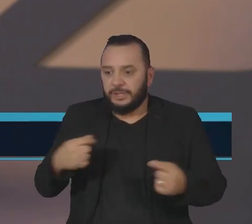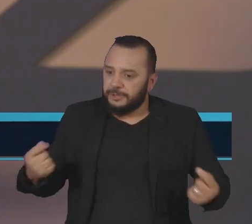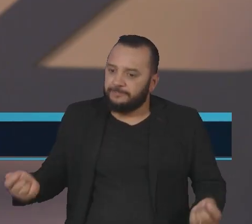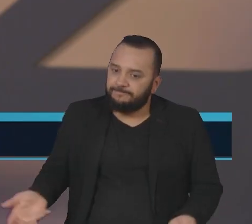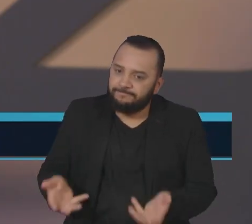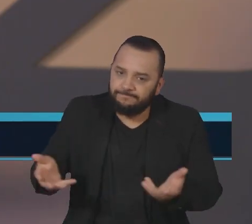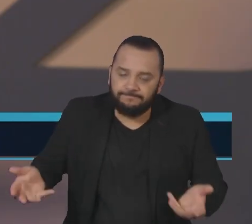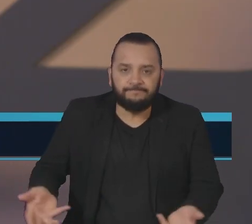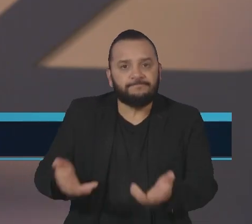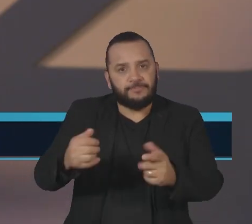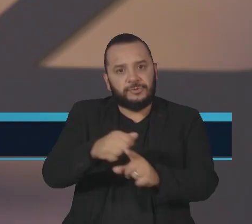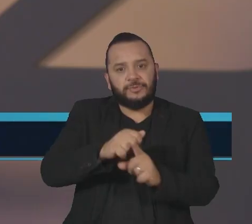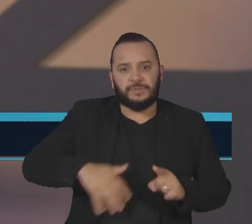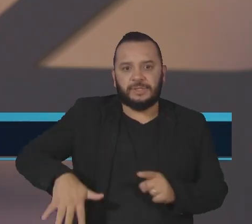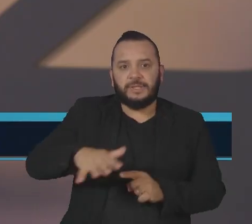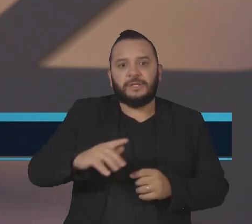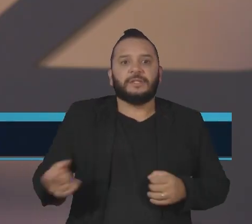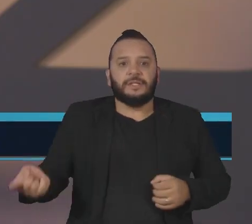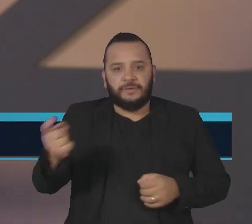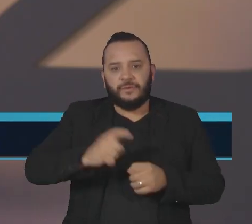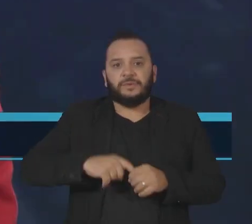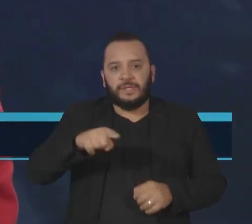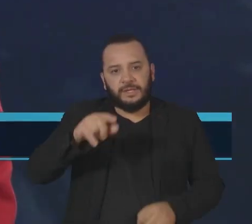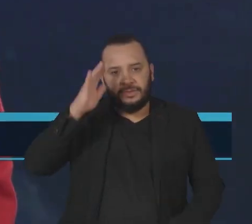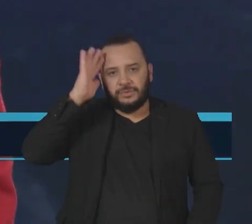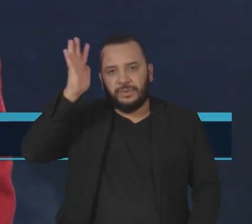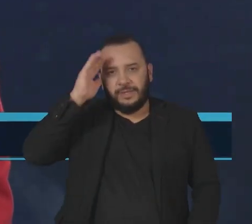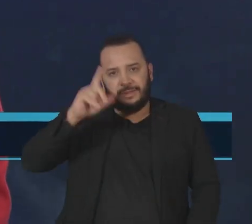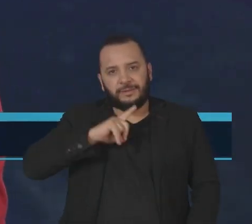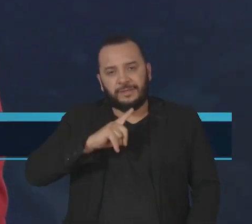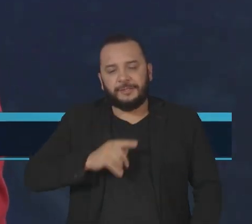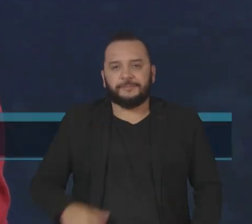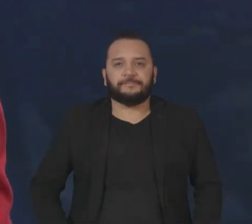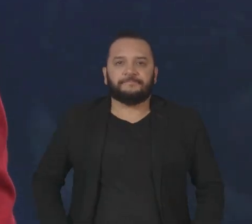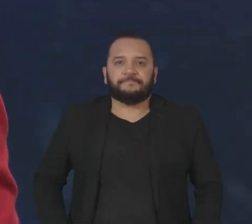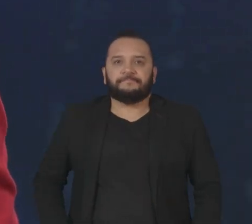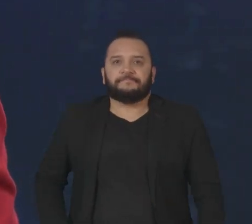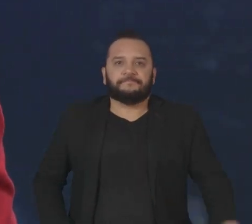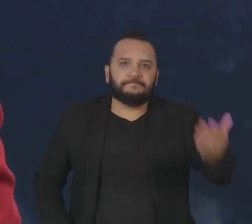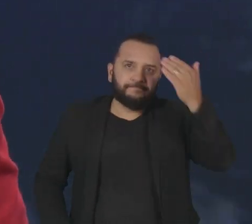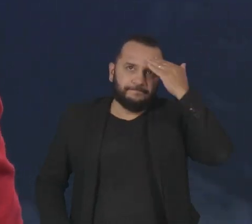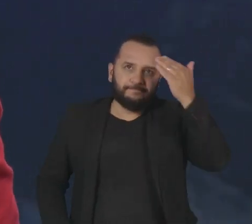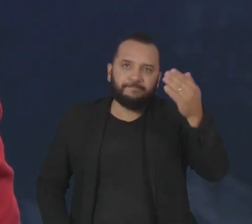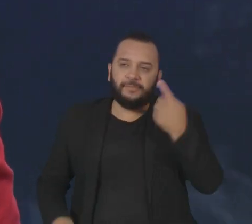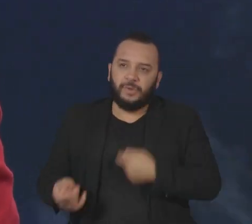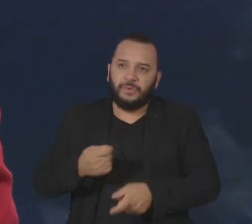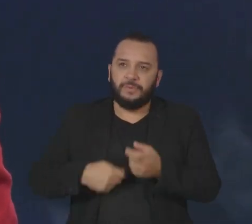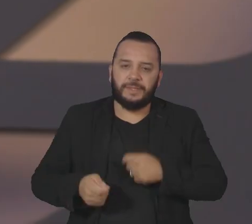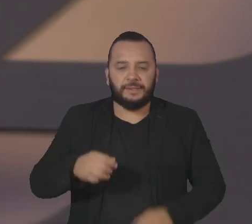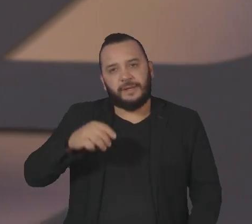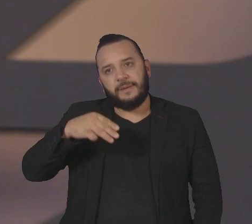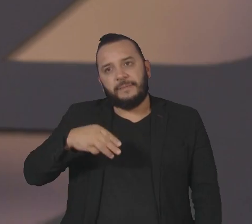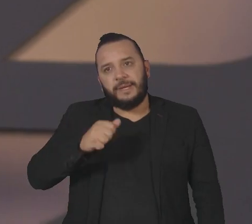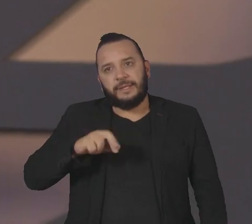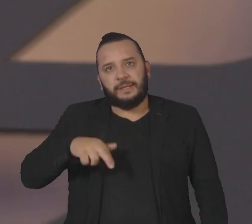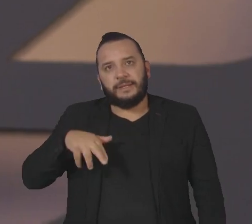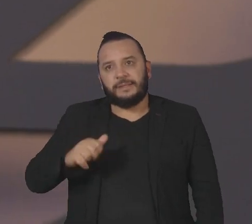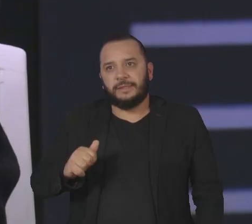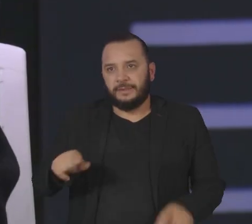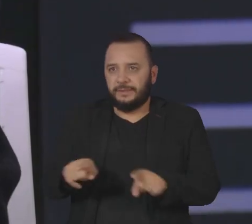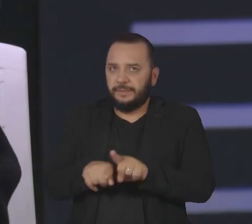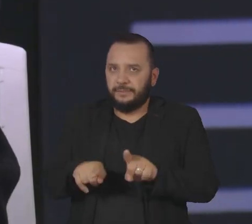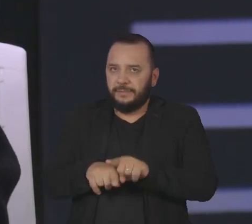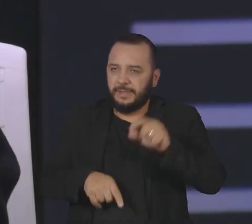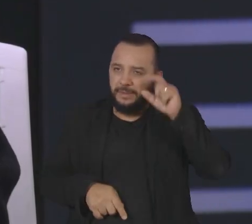para a sociedade e voltar a sonhar. E nós agradecemos a presença da economista Mariana Almeida e também do filósofo